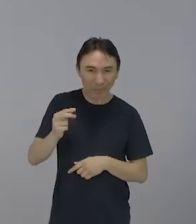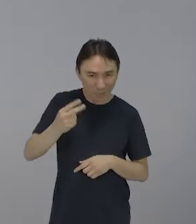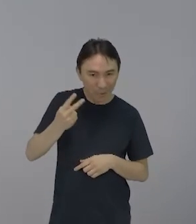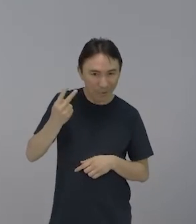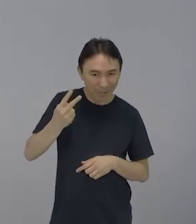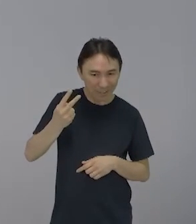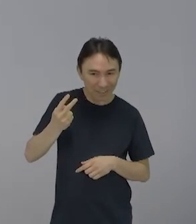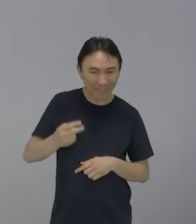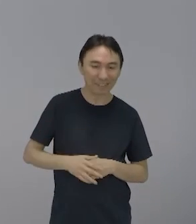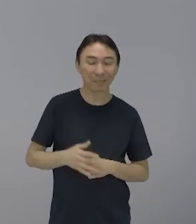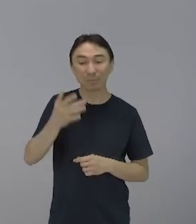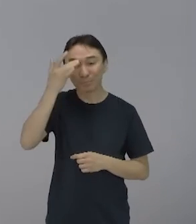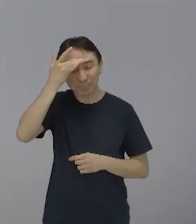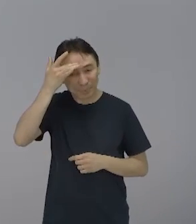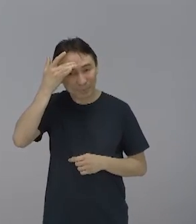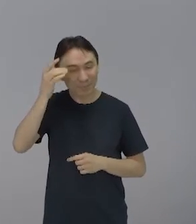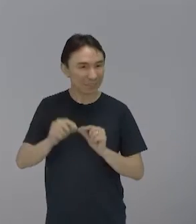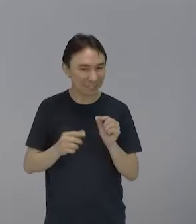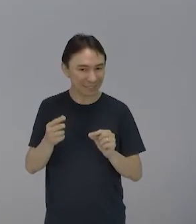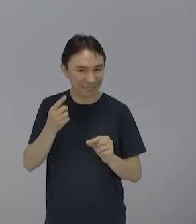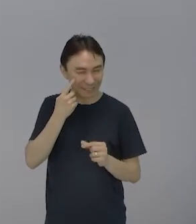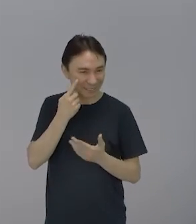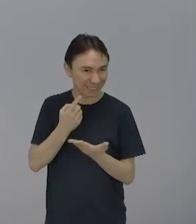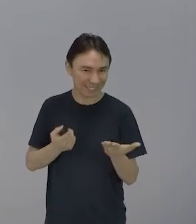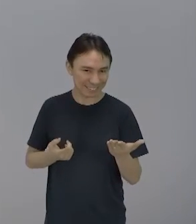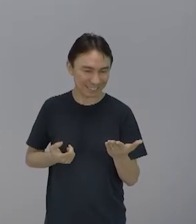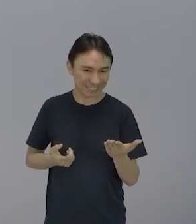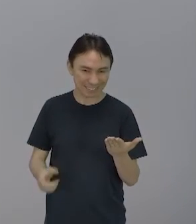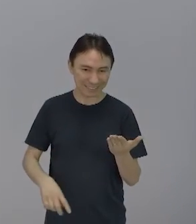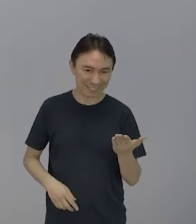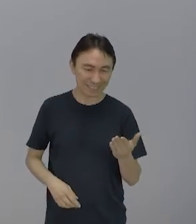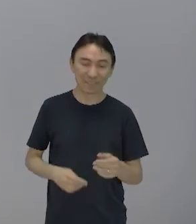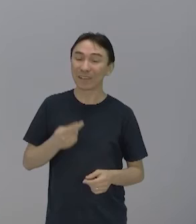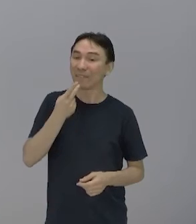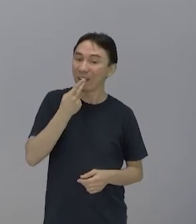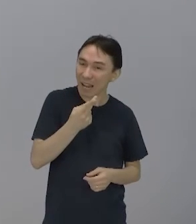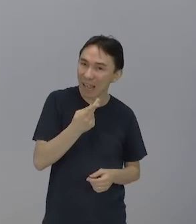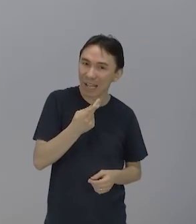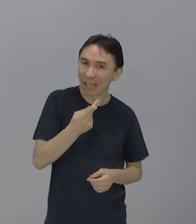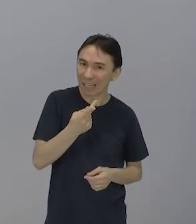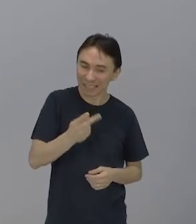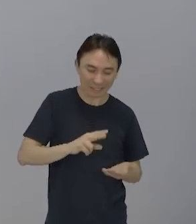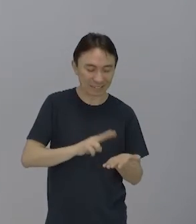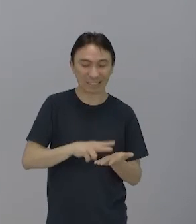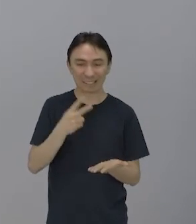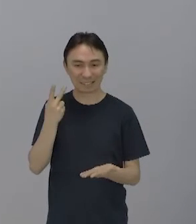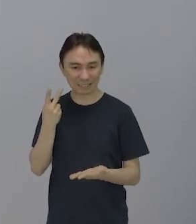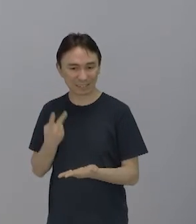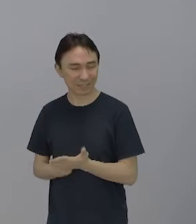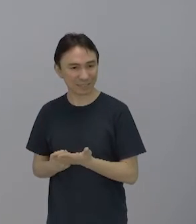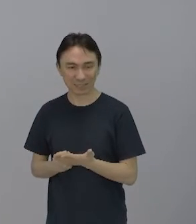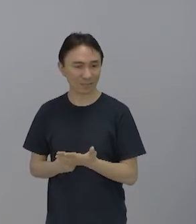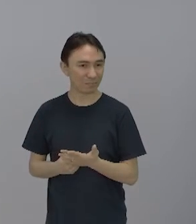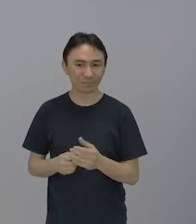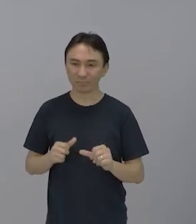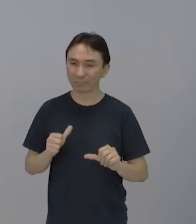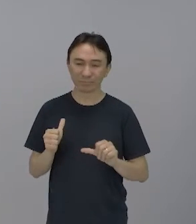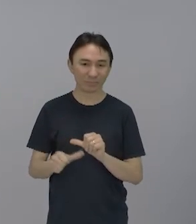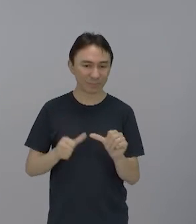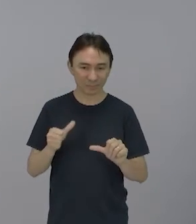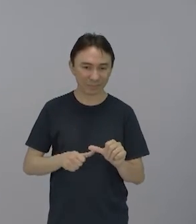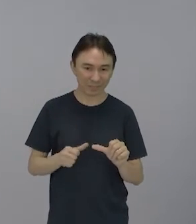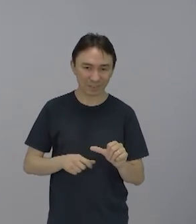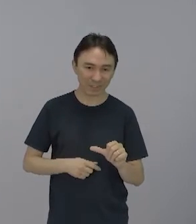não colocou vórtice temporal. Quer dizer, ele não pensou que aquela tradução ali mudou porque tinha a ver com o